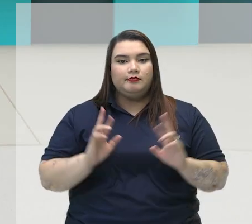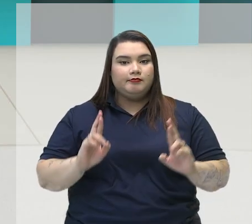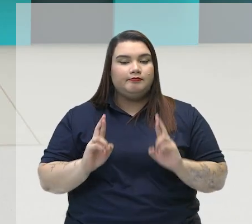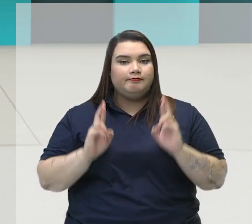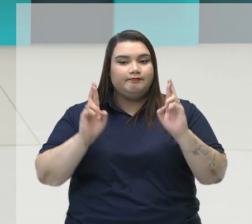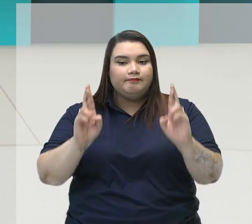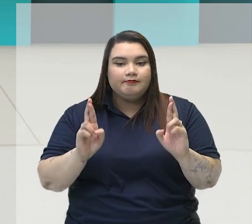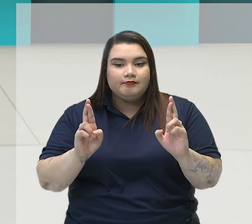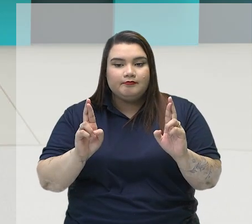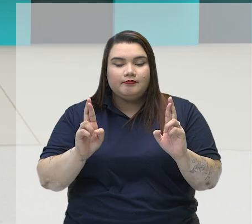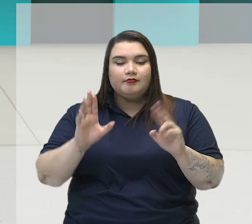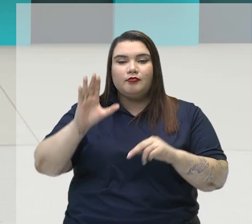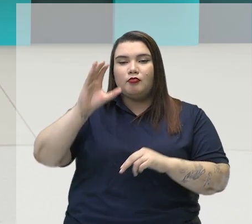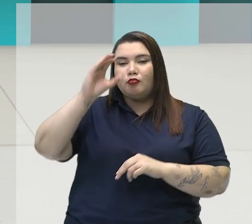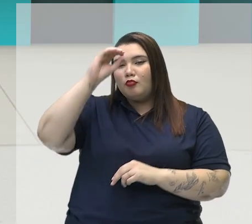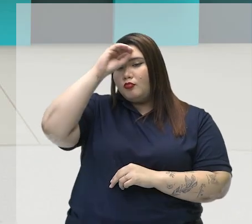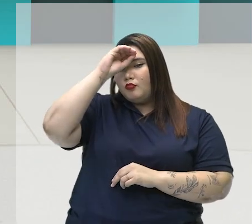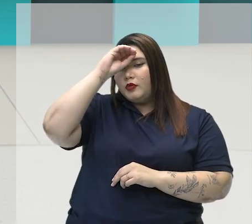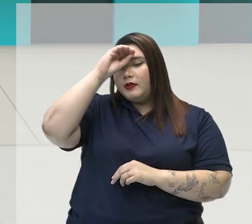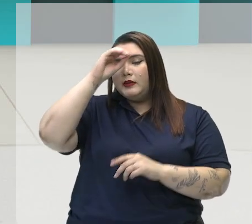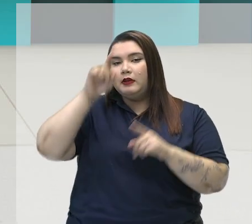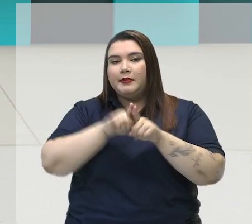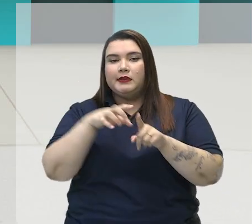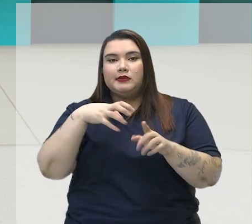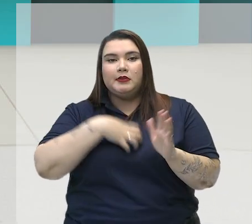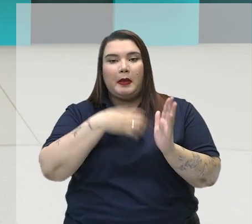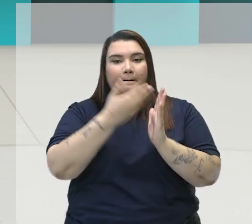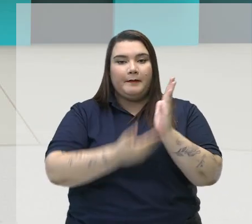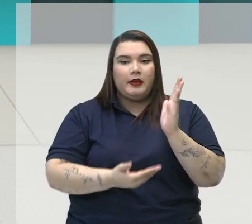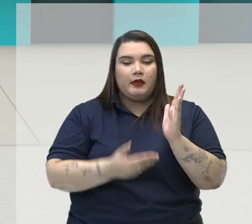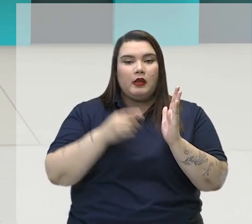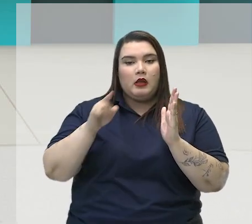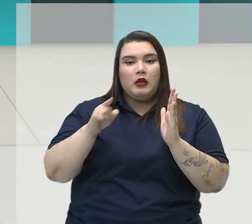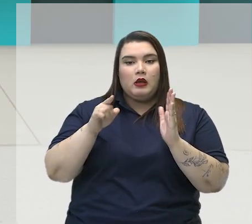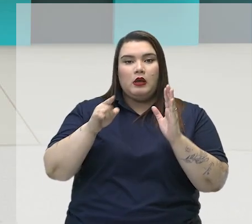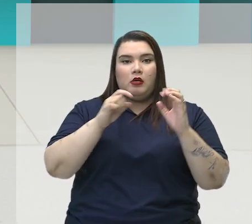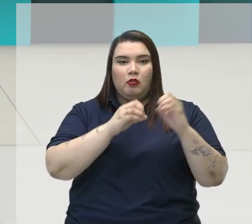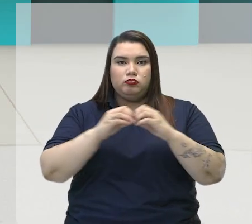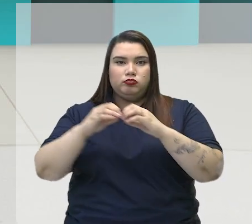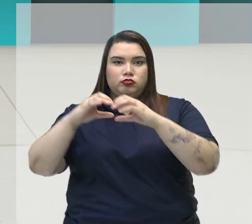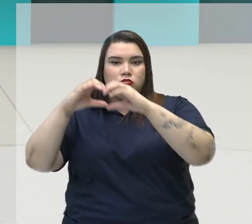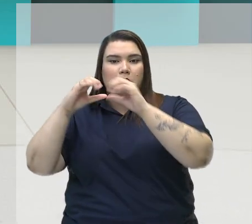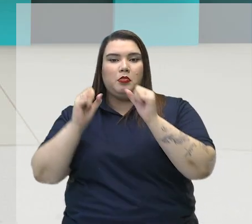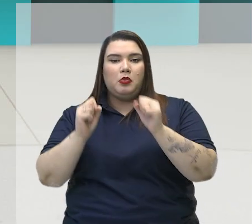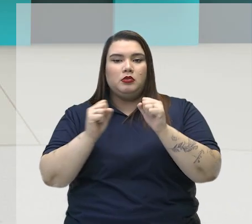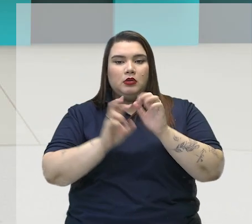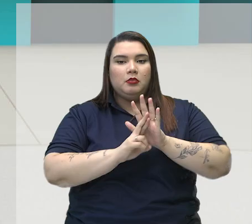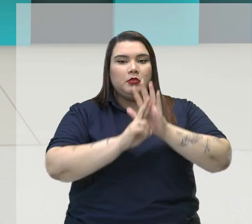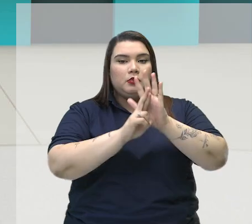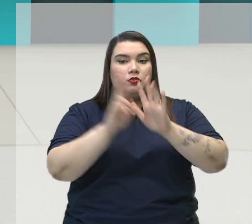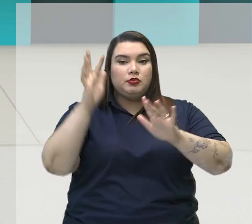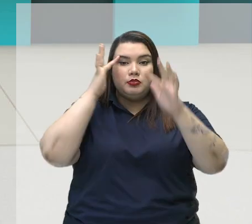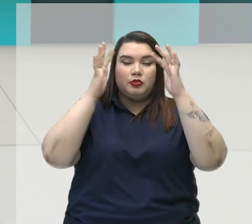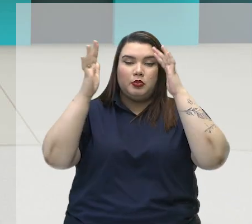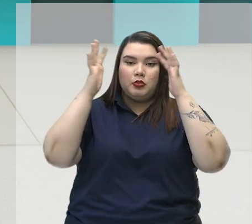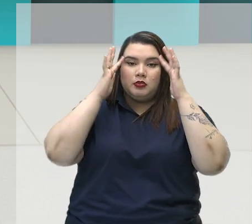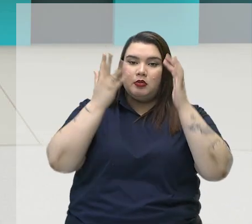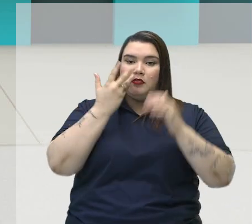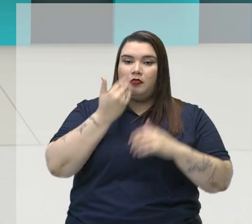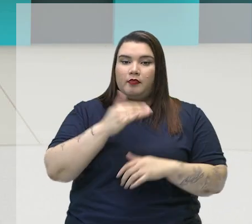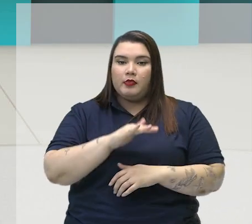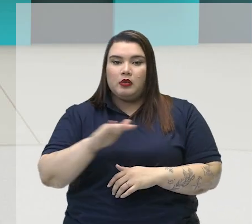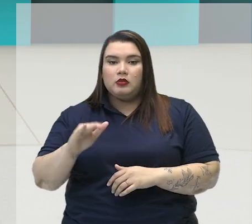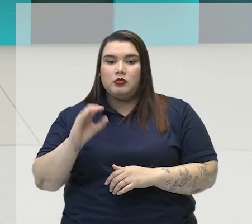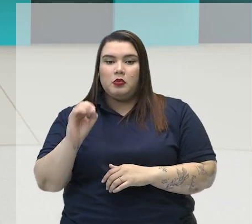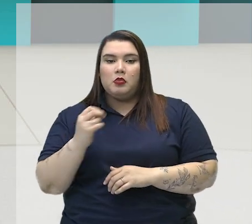Então, esperança, inocência e perda. O balão pode representar sonhos,